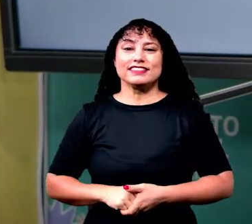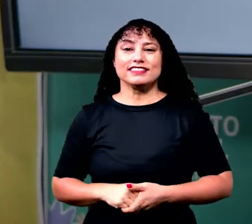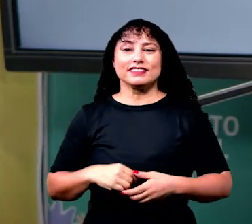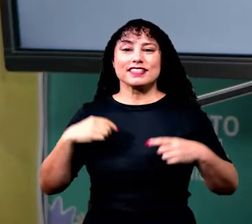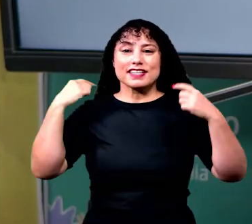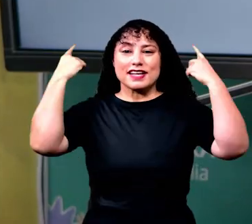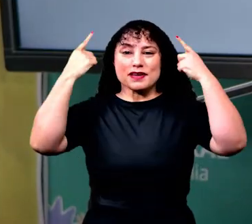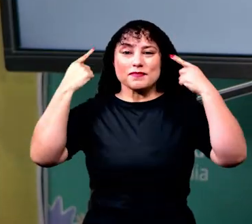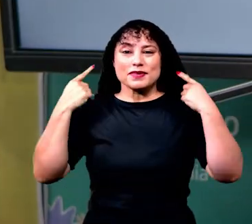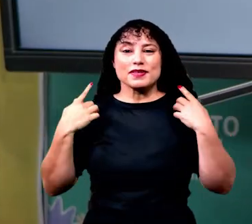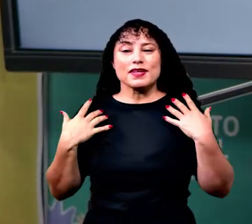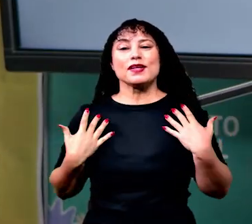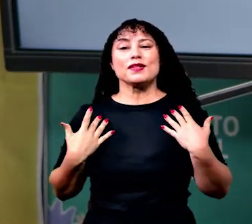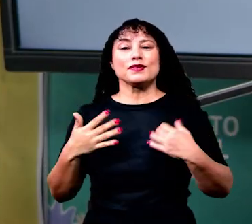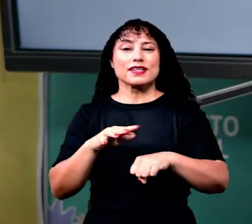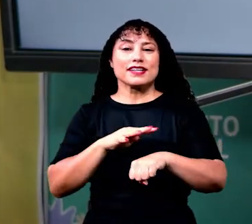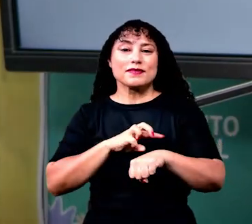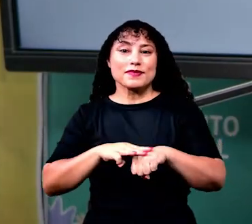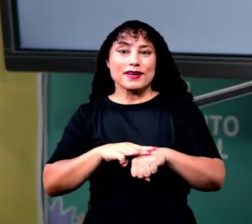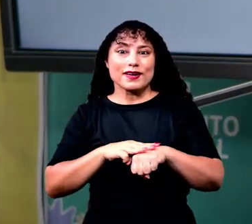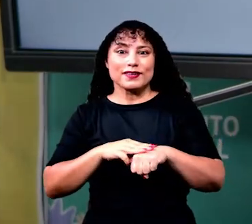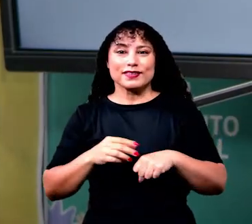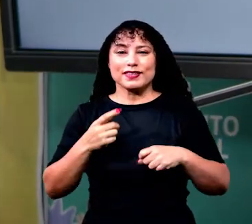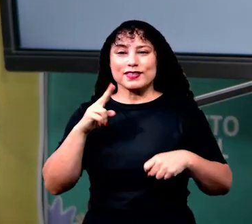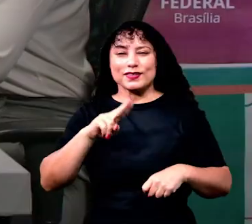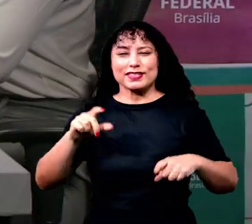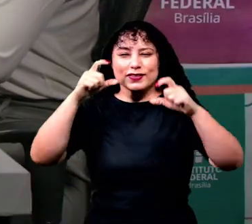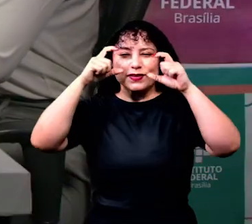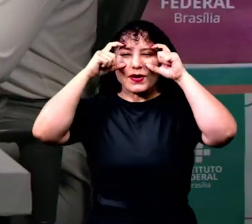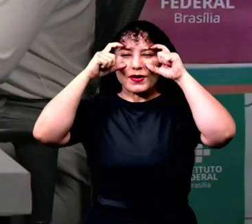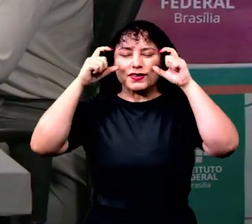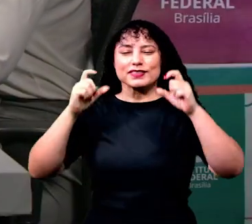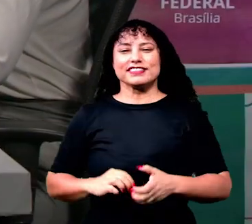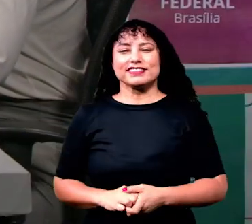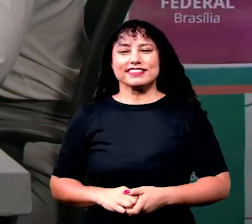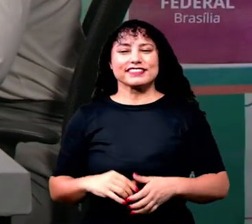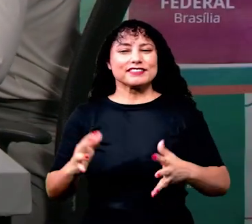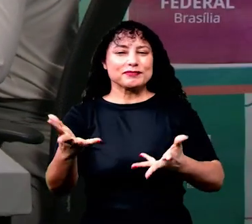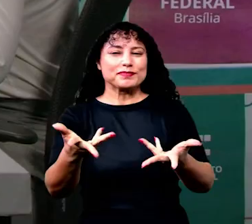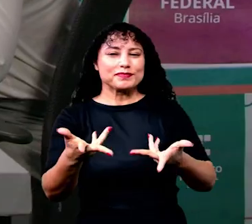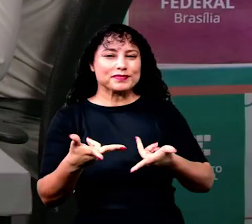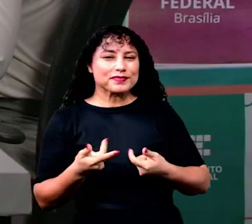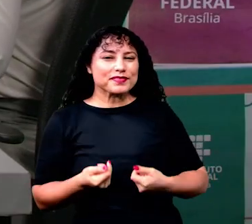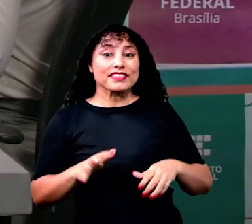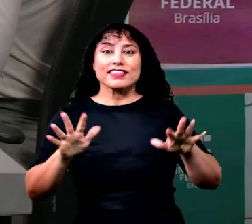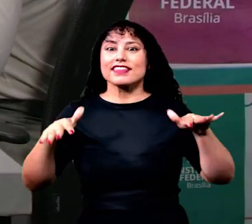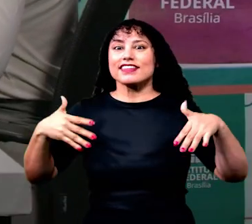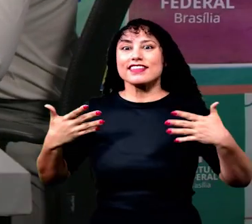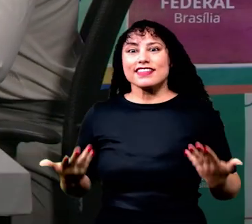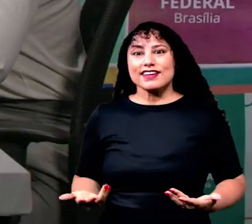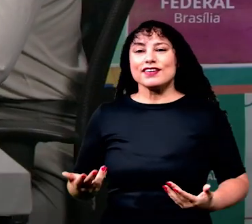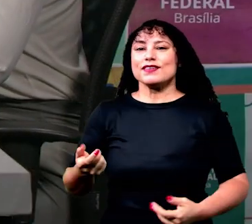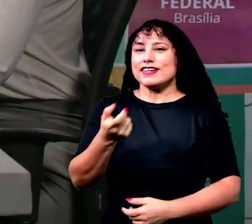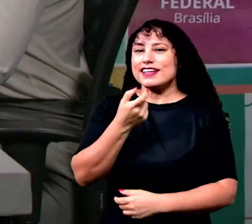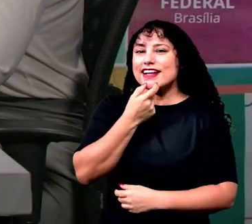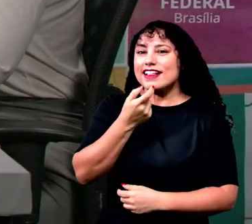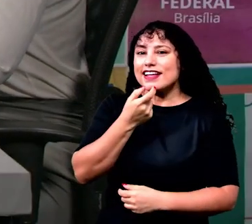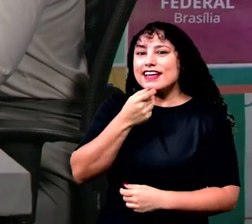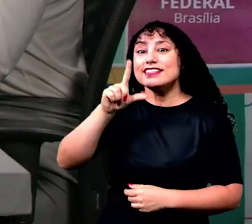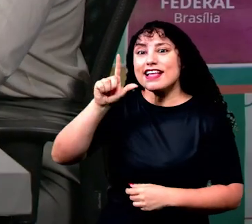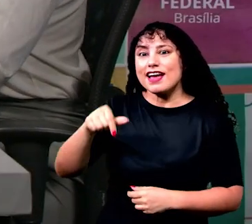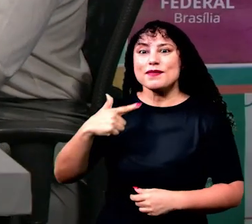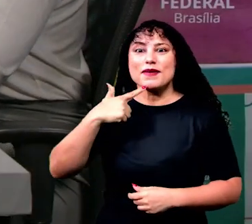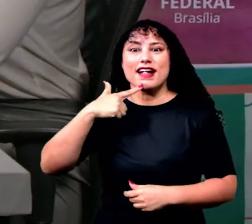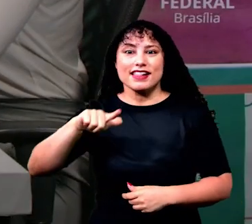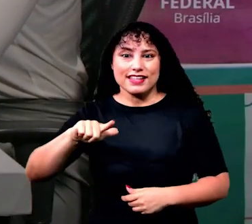cabelo é castanho, cacheado. E eu estou de óculos. Excelente. Então, o inglês, ele é uma língua,